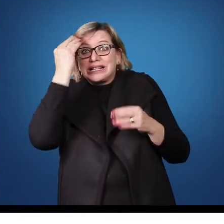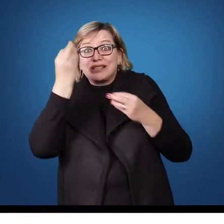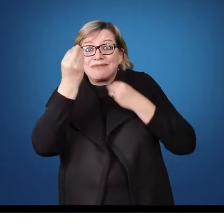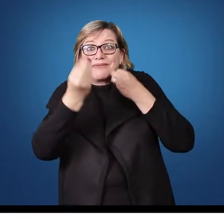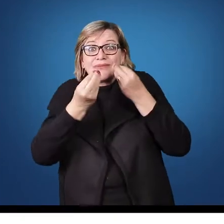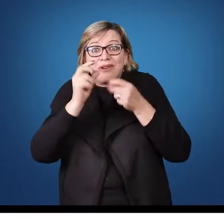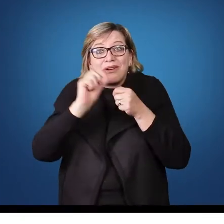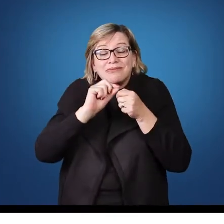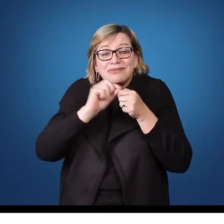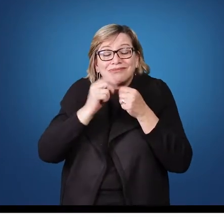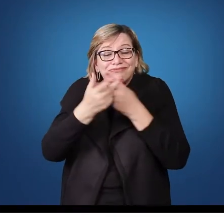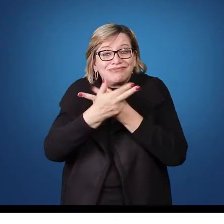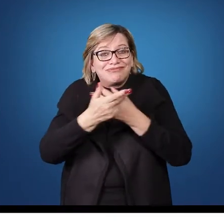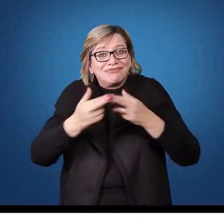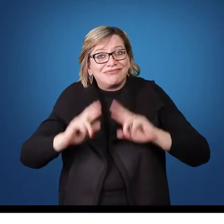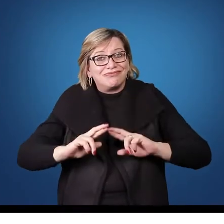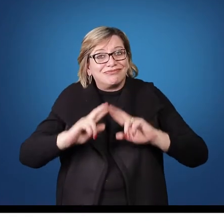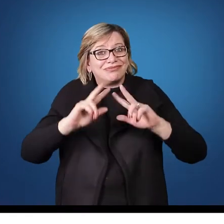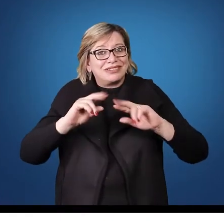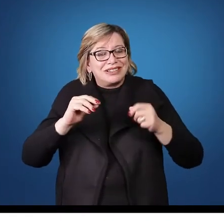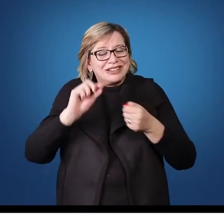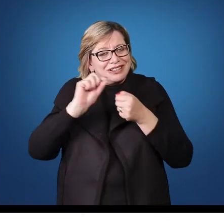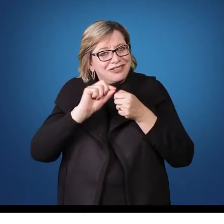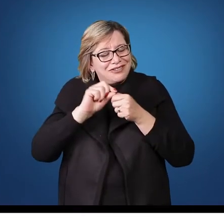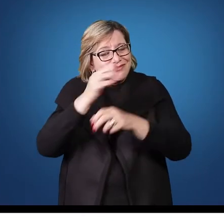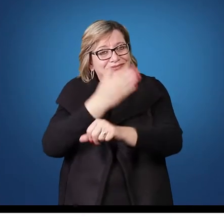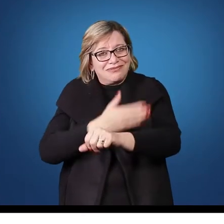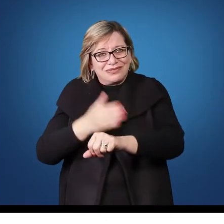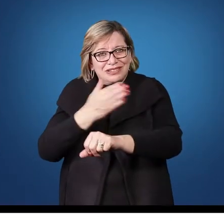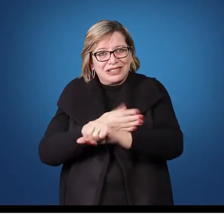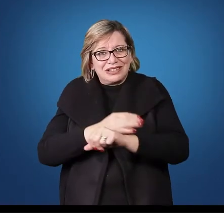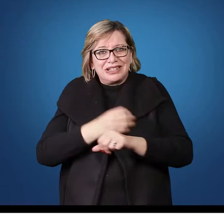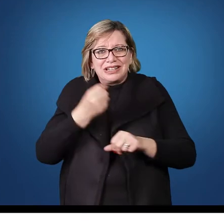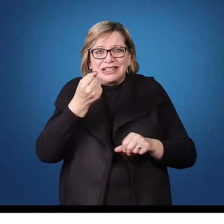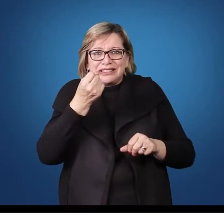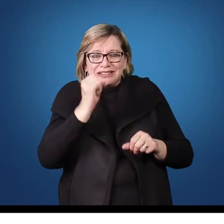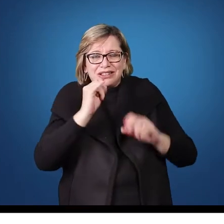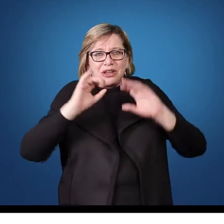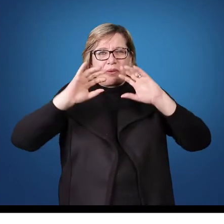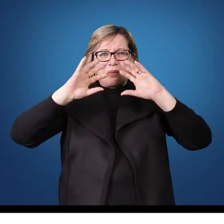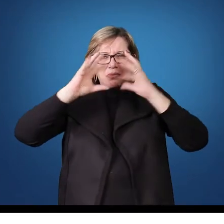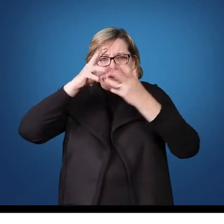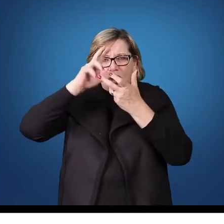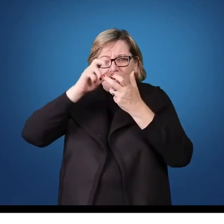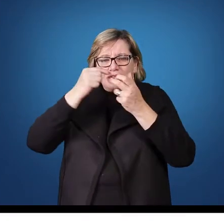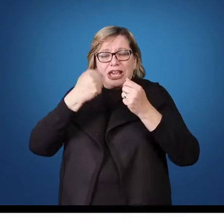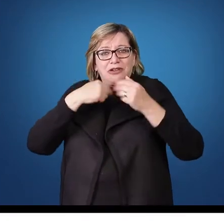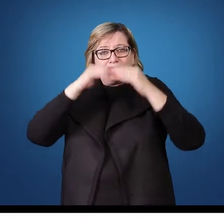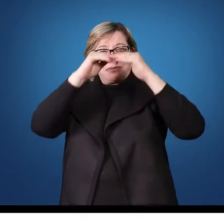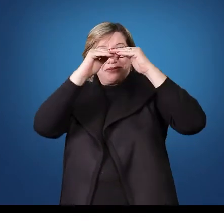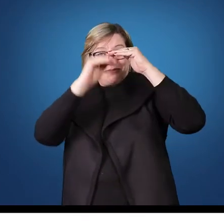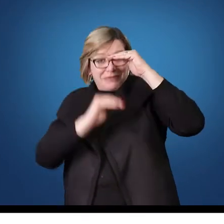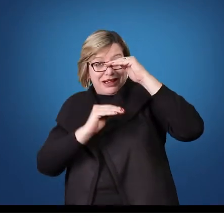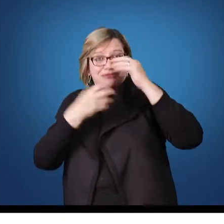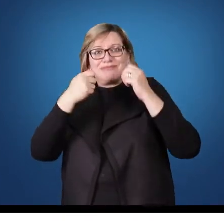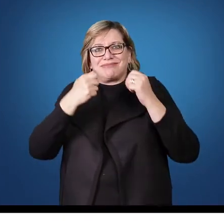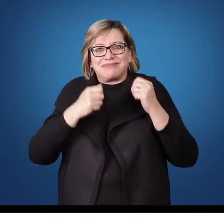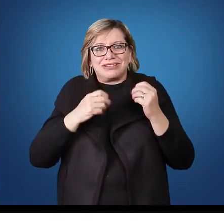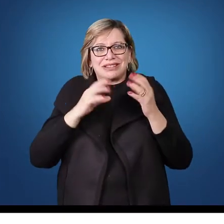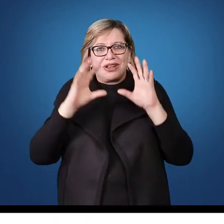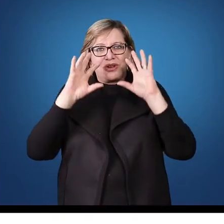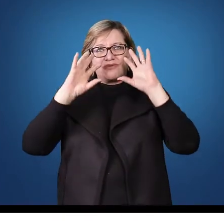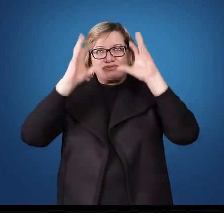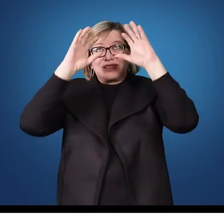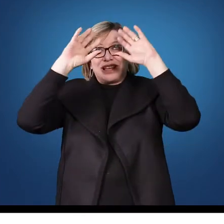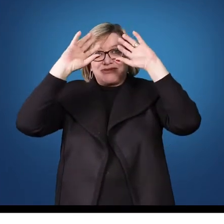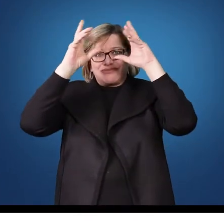a variabilidade que acontece no jogo, para daí ir fazendo isso. Então, quando a bola vier, eu tenho que posicionar embaixo da bola e ter o contato com os dedos